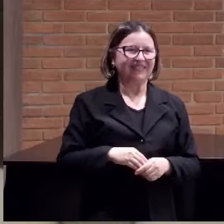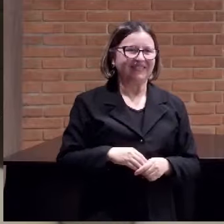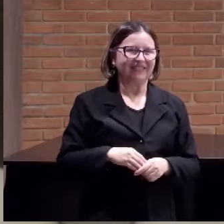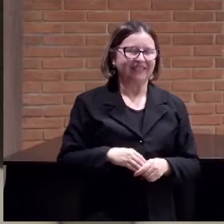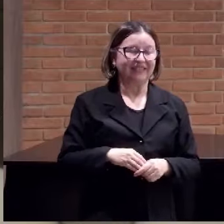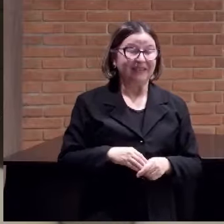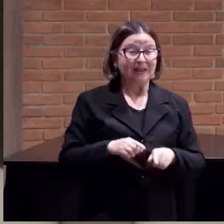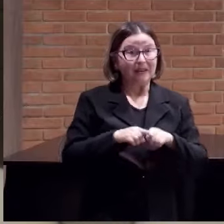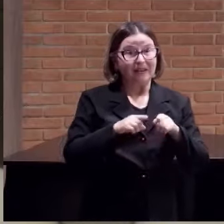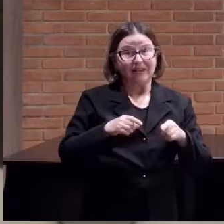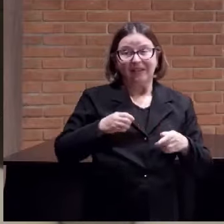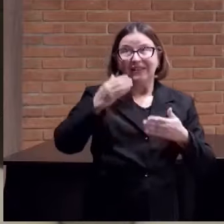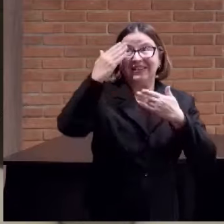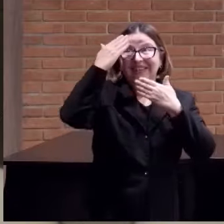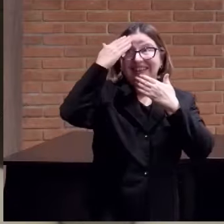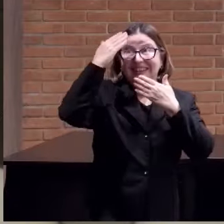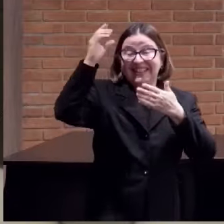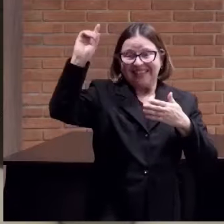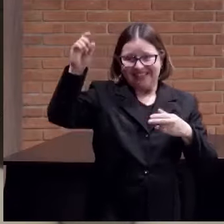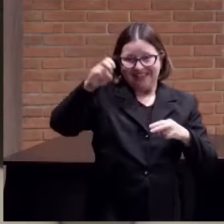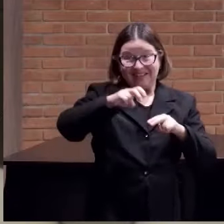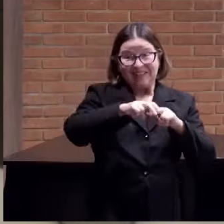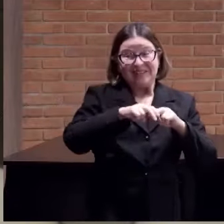Mas graças a Deus por Jesus Cristo.